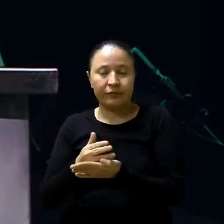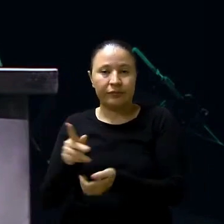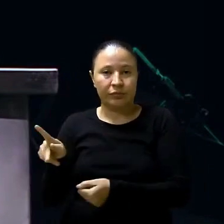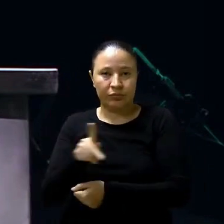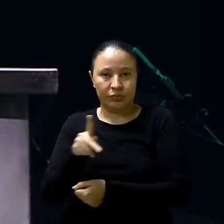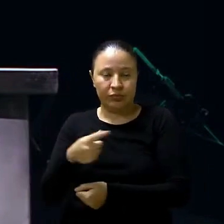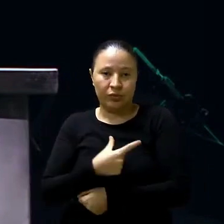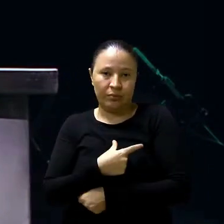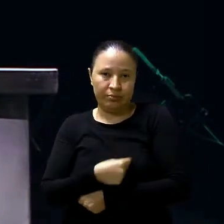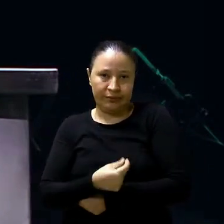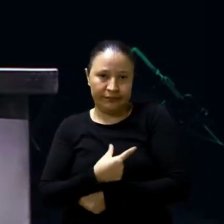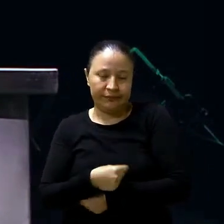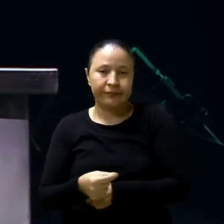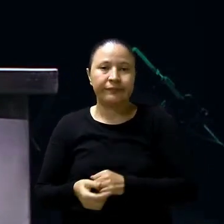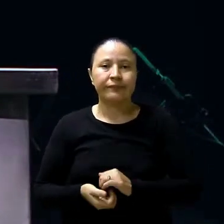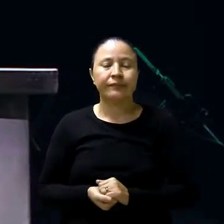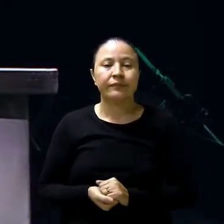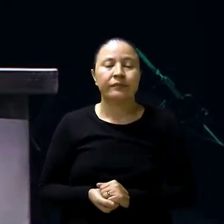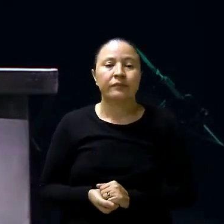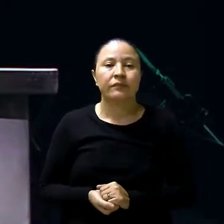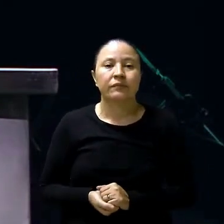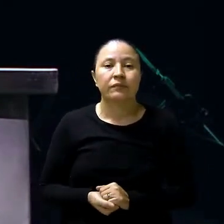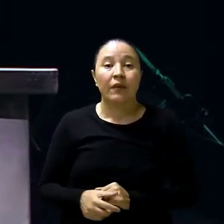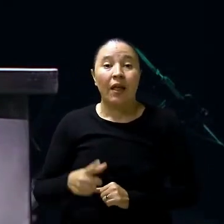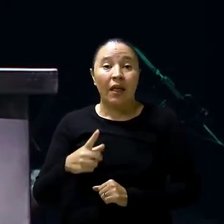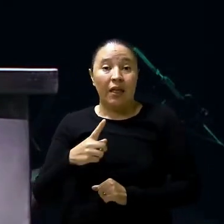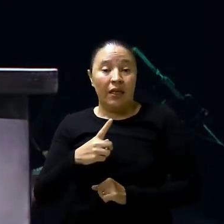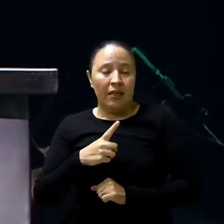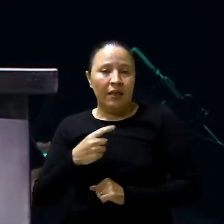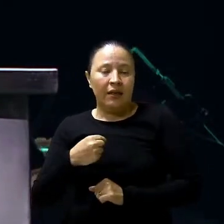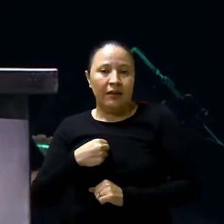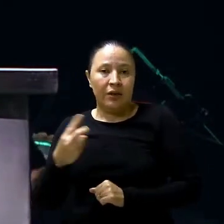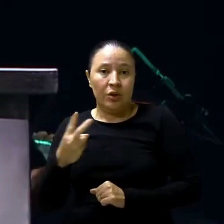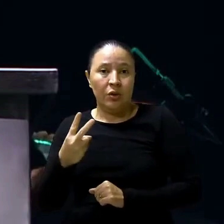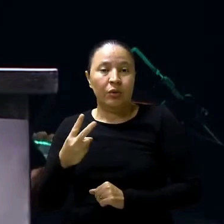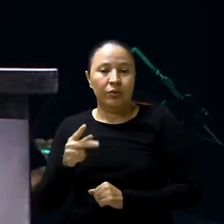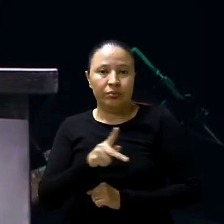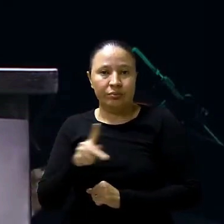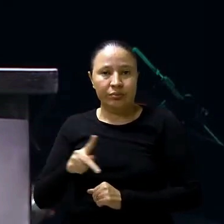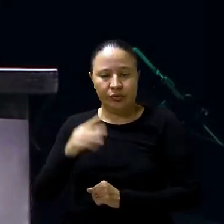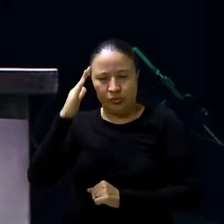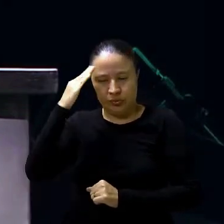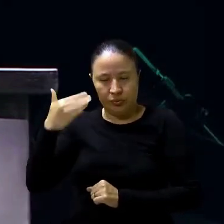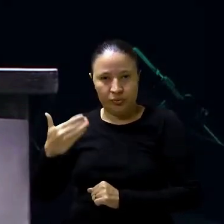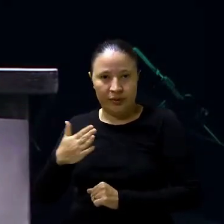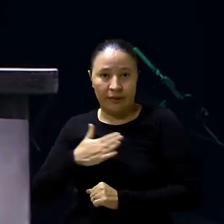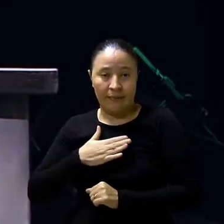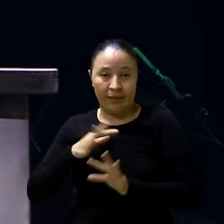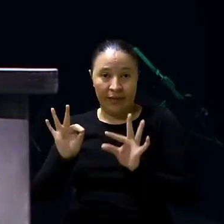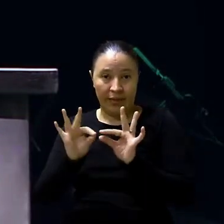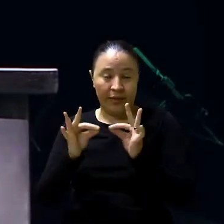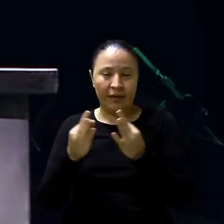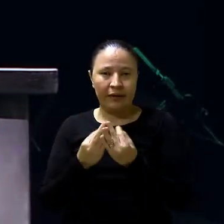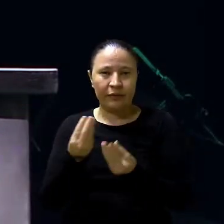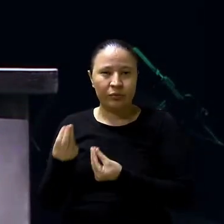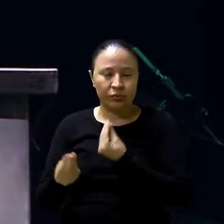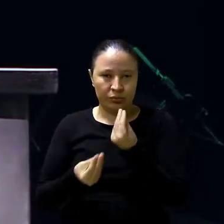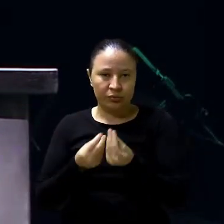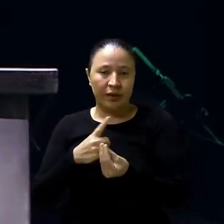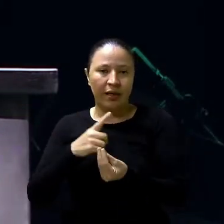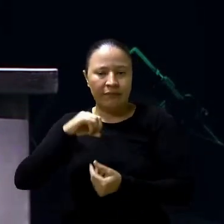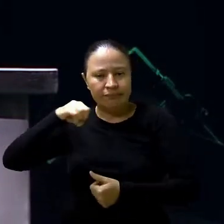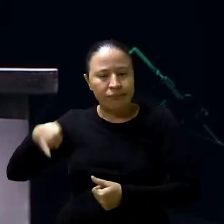professores homenageados. Eu tive a honra de ter dois professores dessa instituição na minha família e, através deles, eu